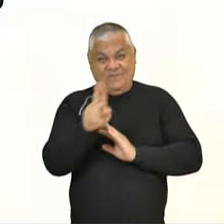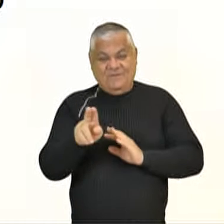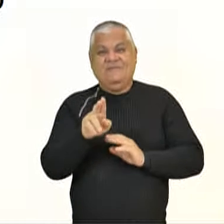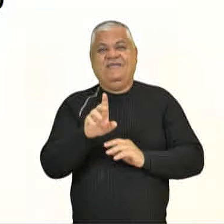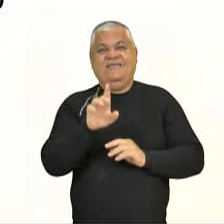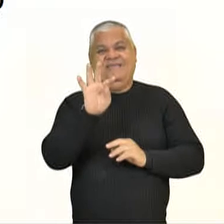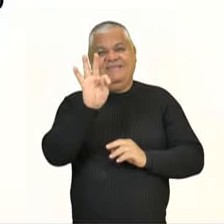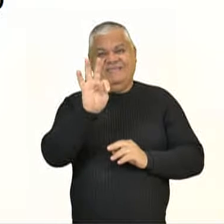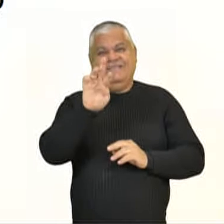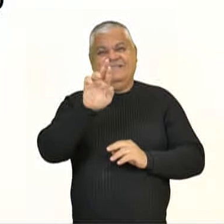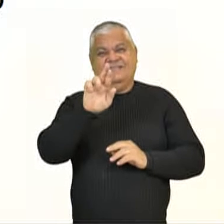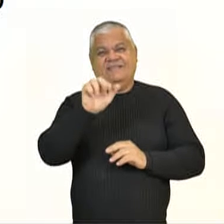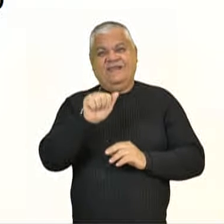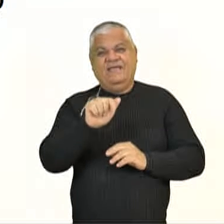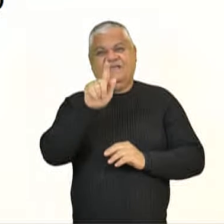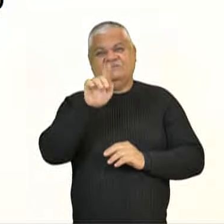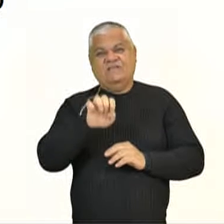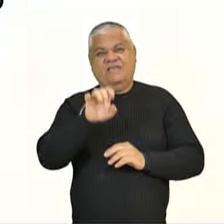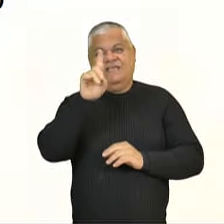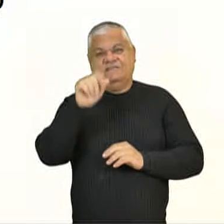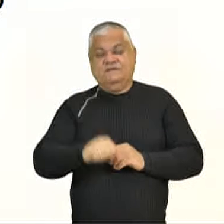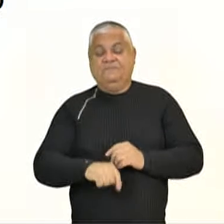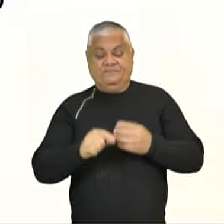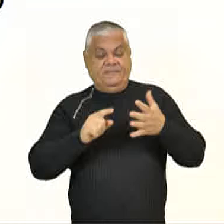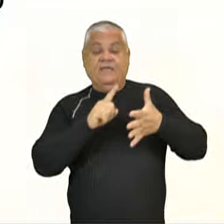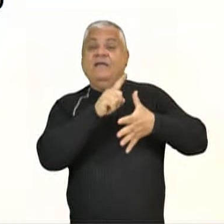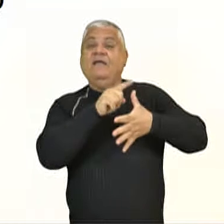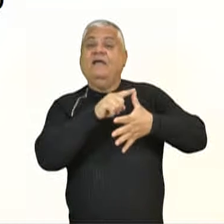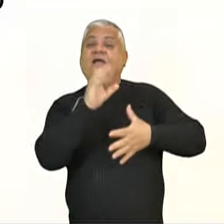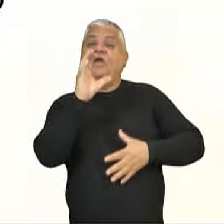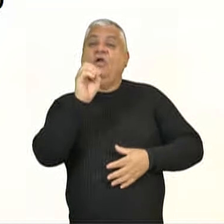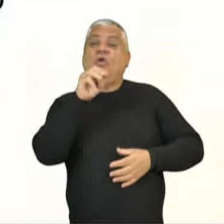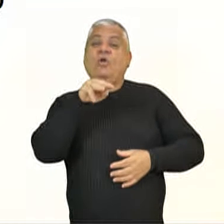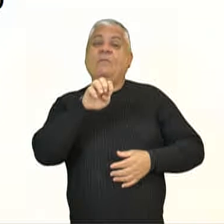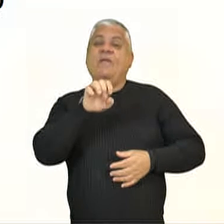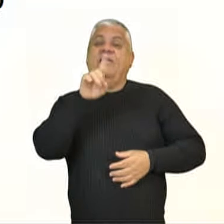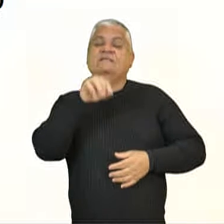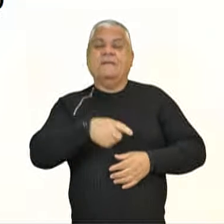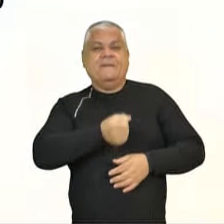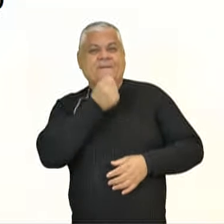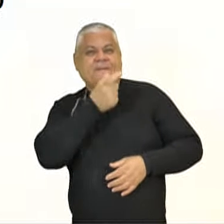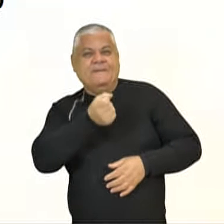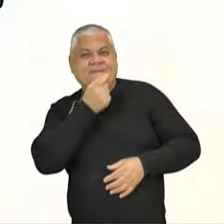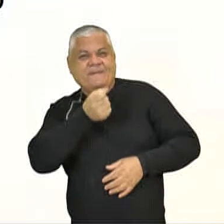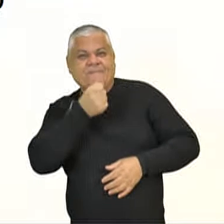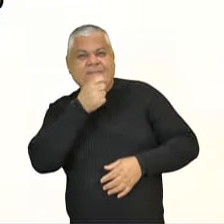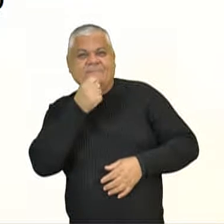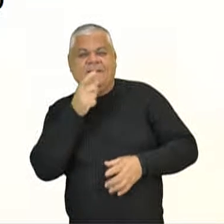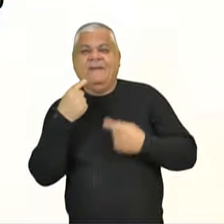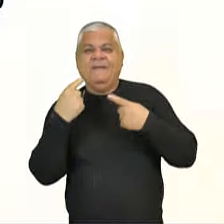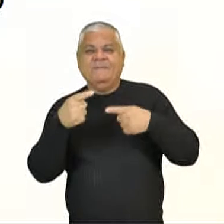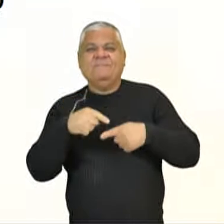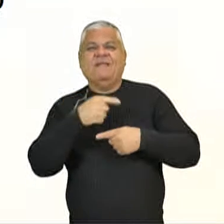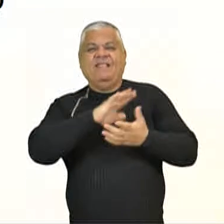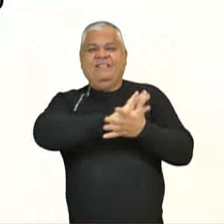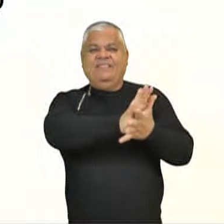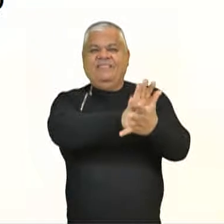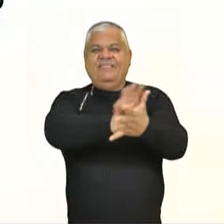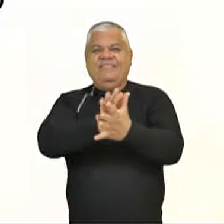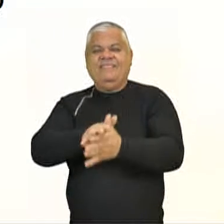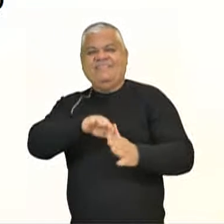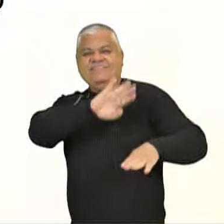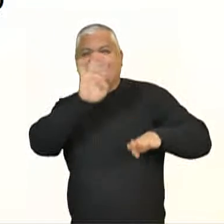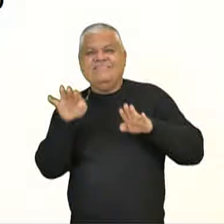Uma tragédia. A comédia, que é uma sátira de ações humanas tratadas como inferiores,